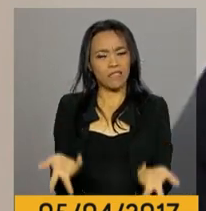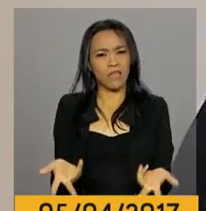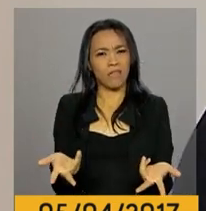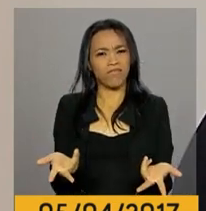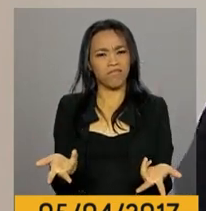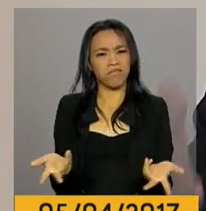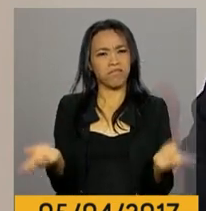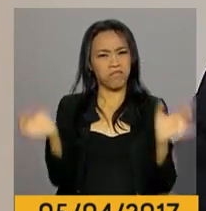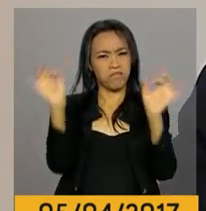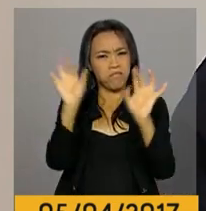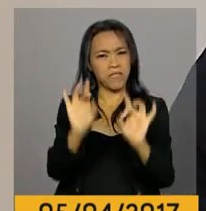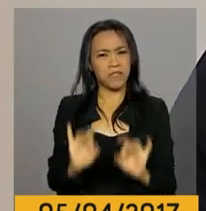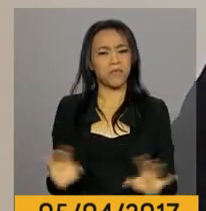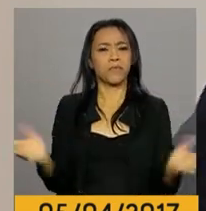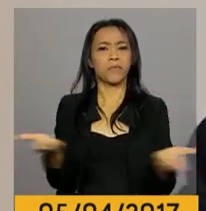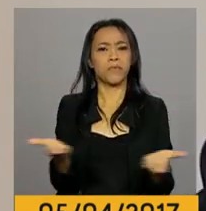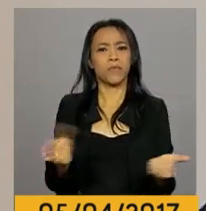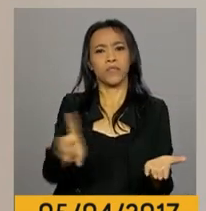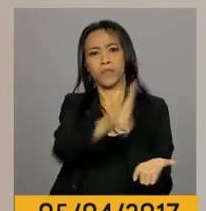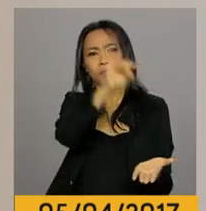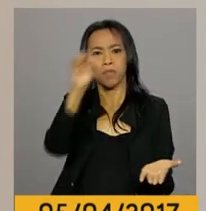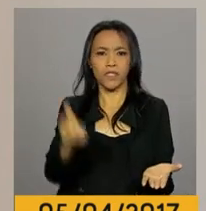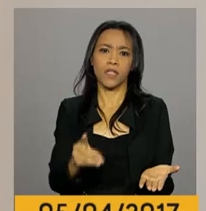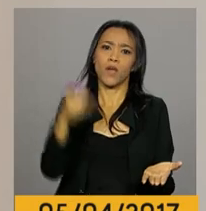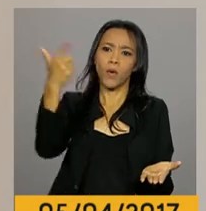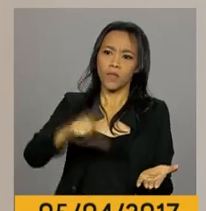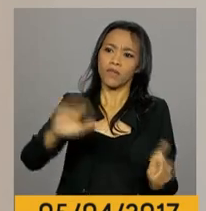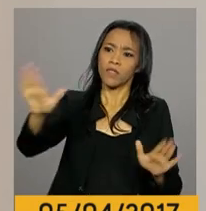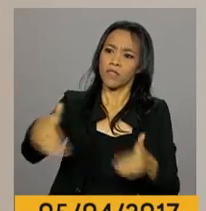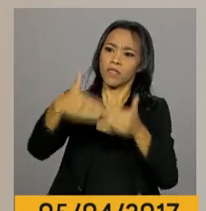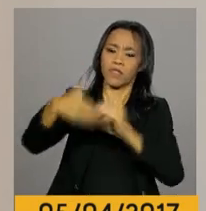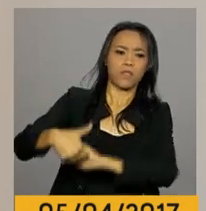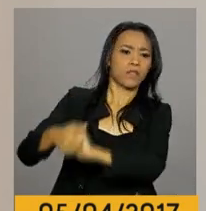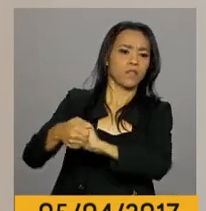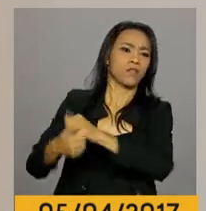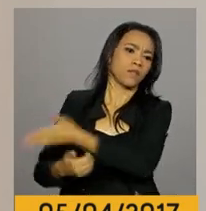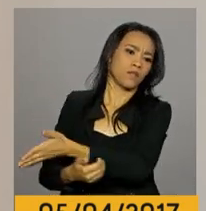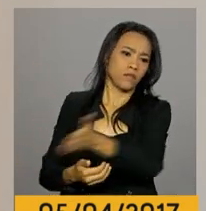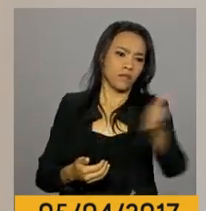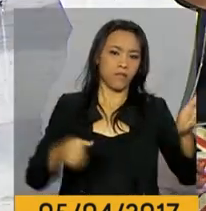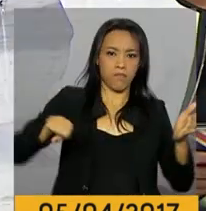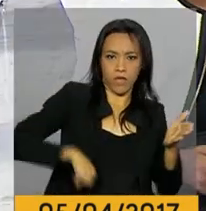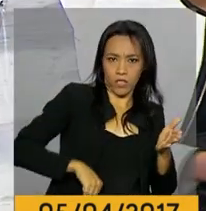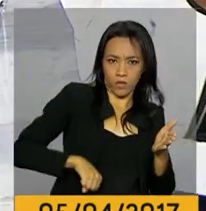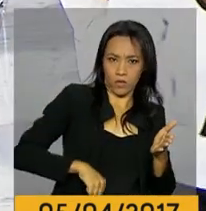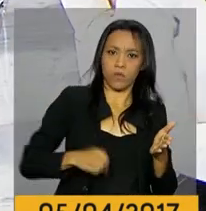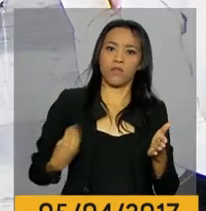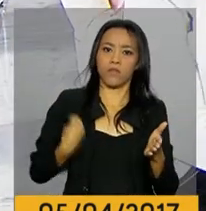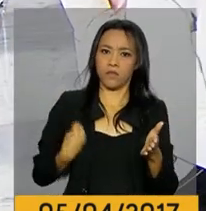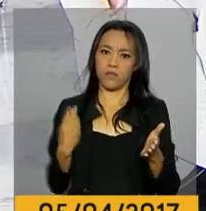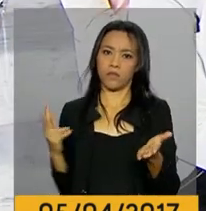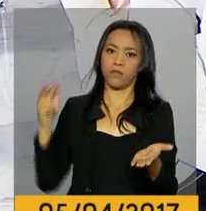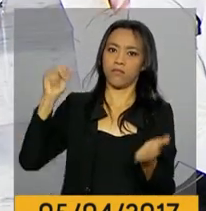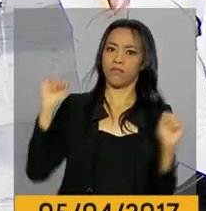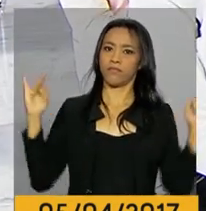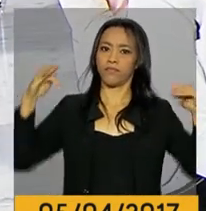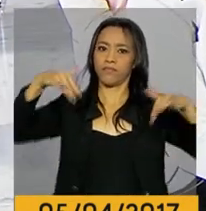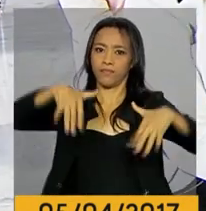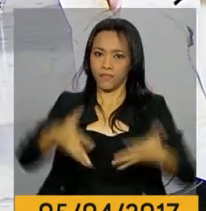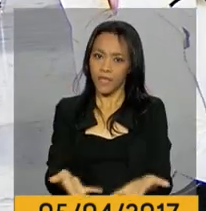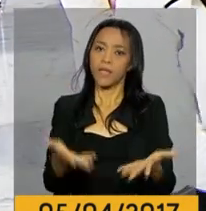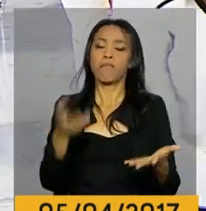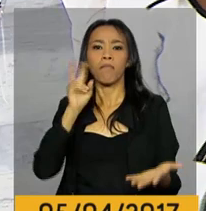preciosa no dia de hoje queero cumprimentar mais uma vez os embaixadores que aqui estão eh para eh assistir